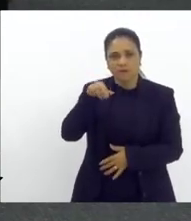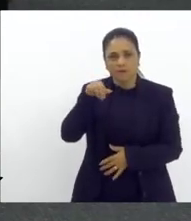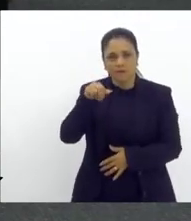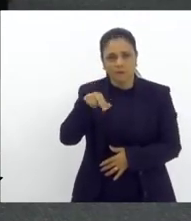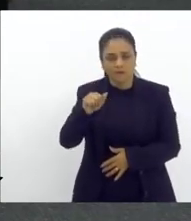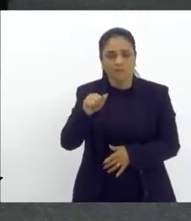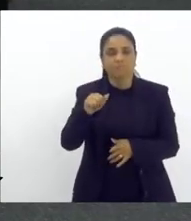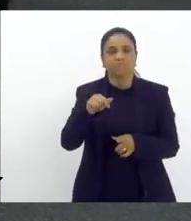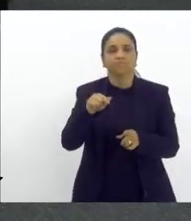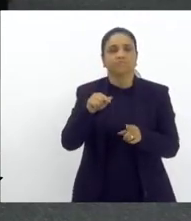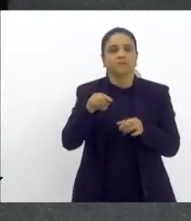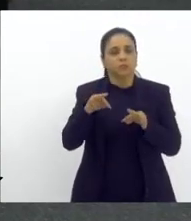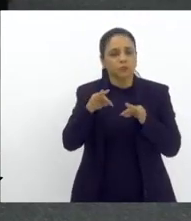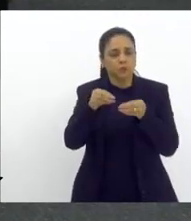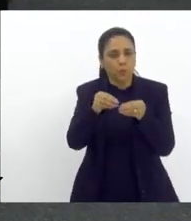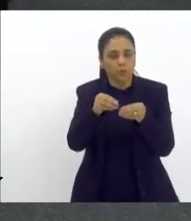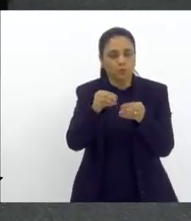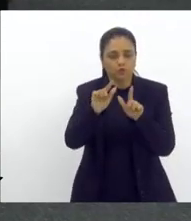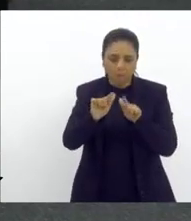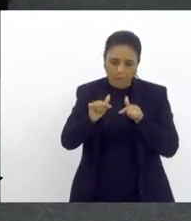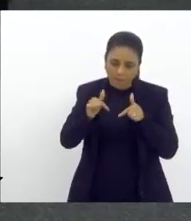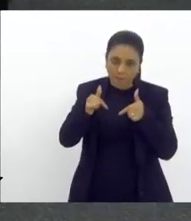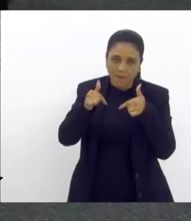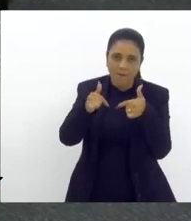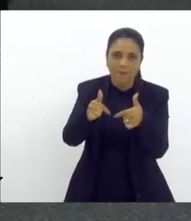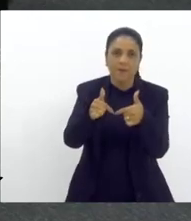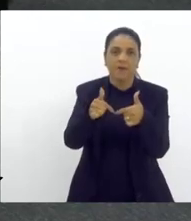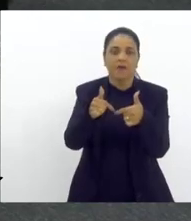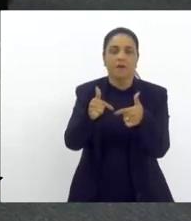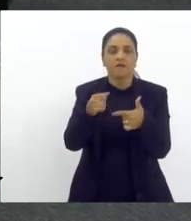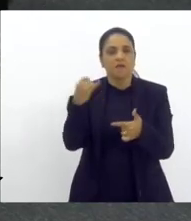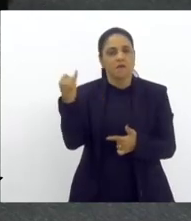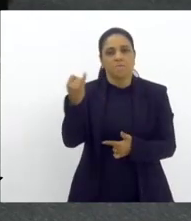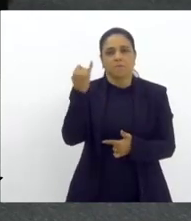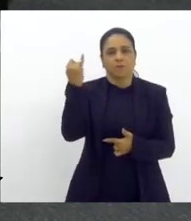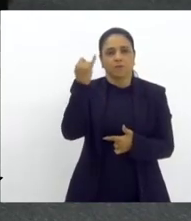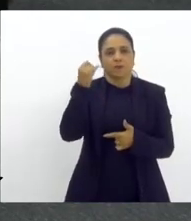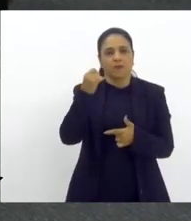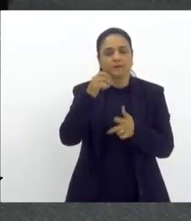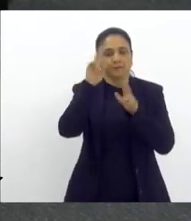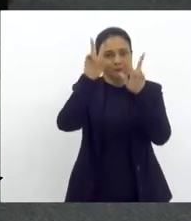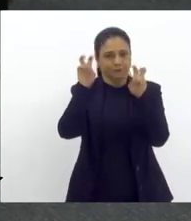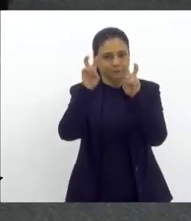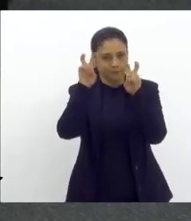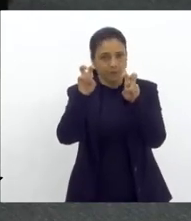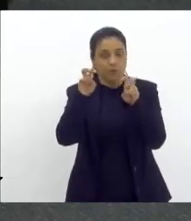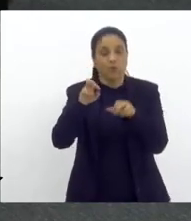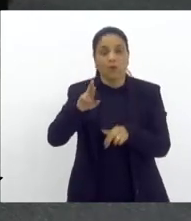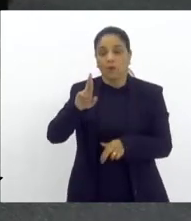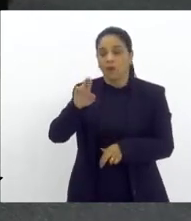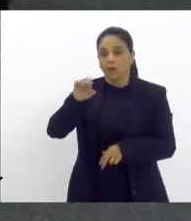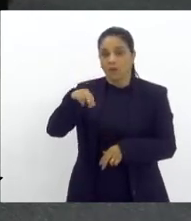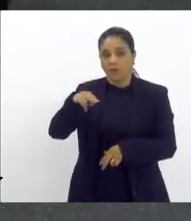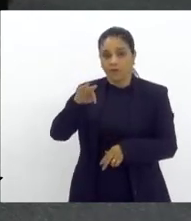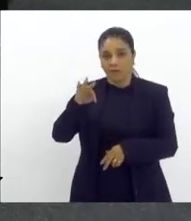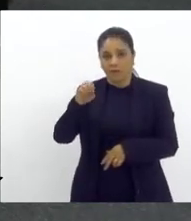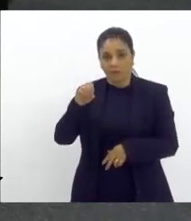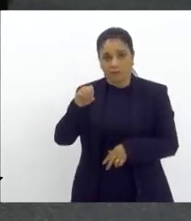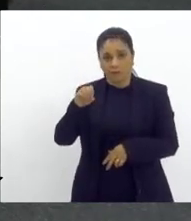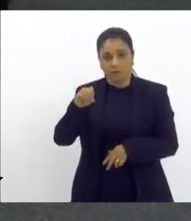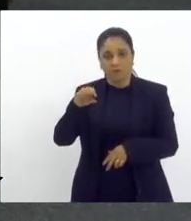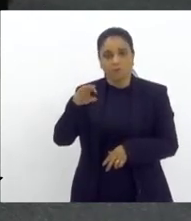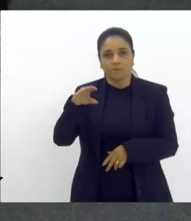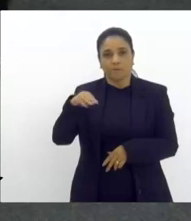desse dessa iniciativa tão importante né que é a Marina e o Renato Machado saudade iniciativa